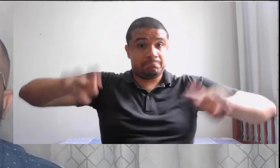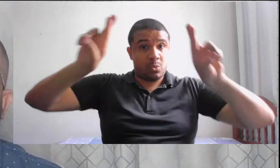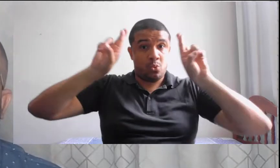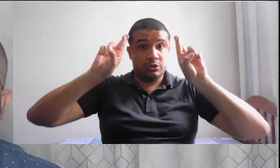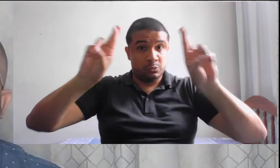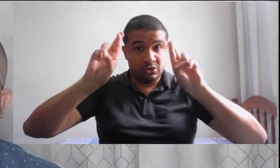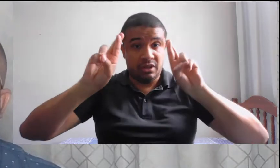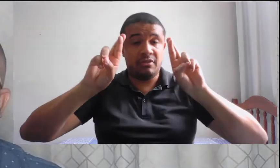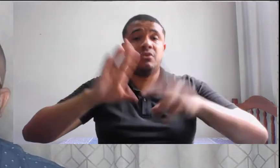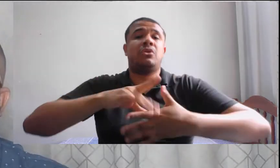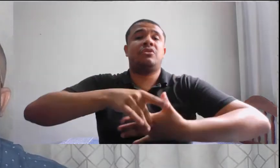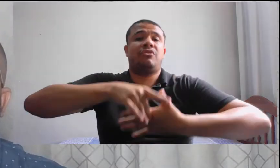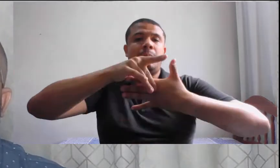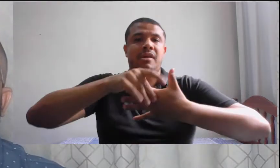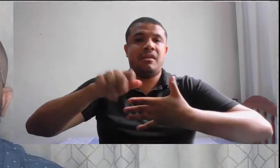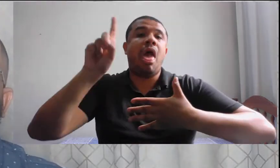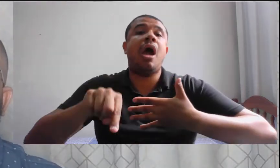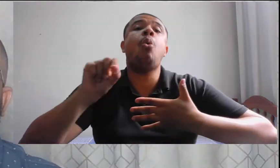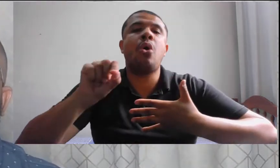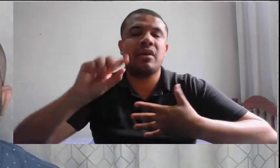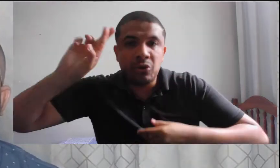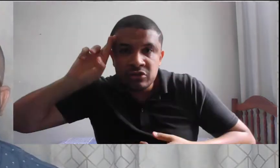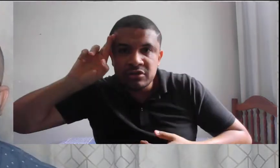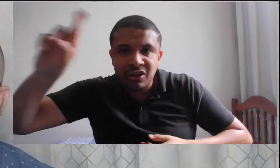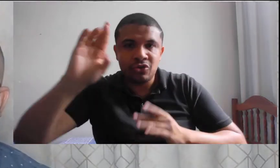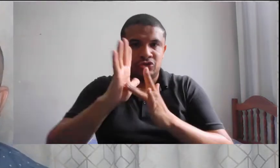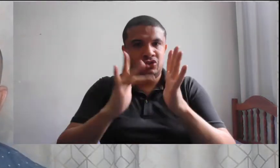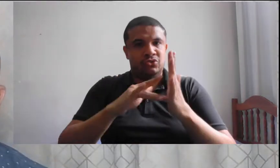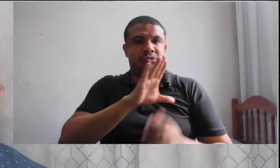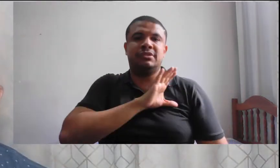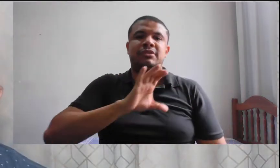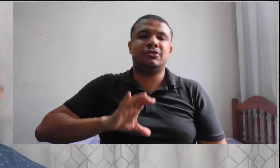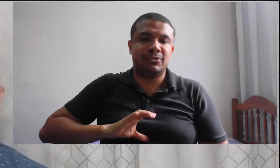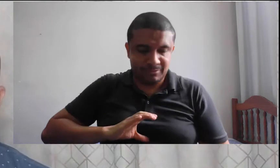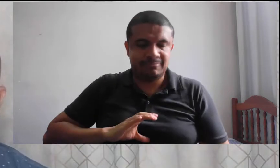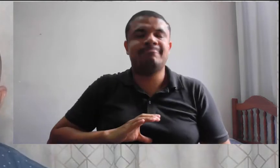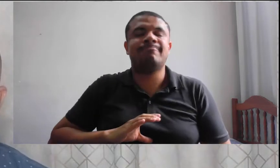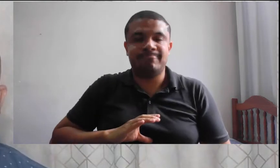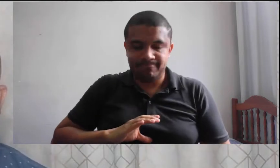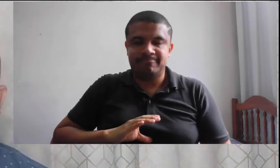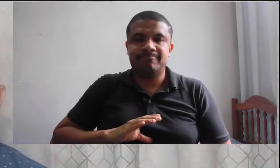responsável pela casa, era o próprio Senhor Jesus Cristo.